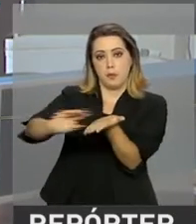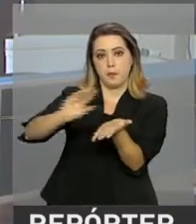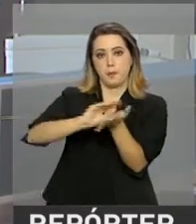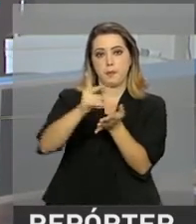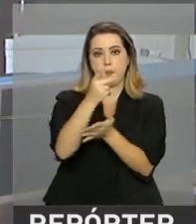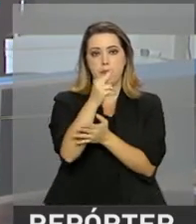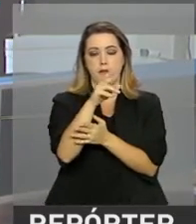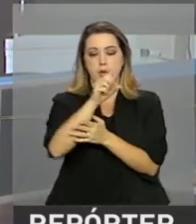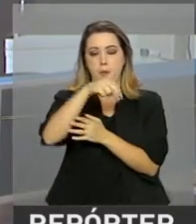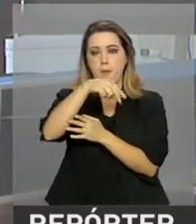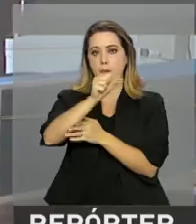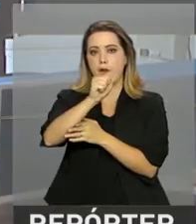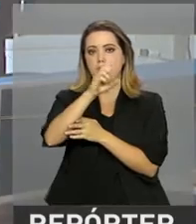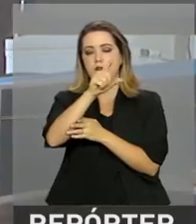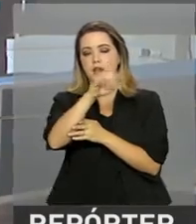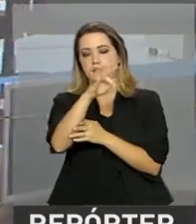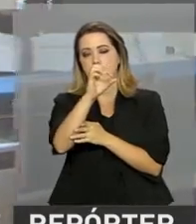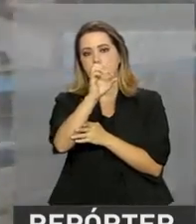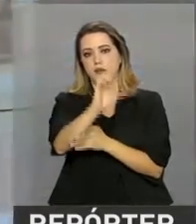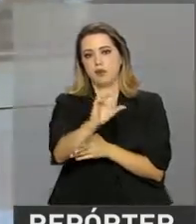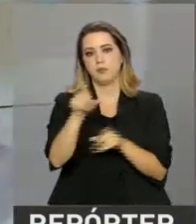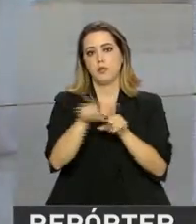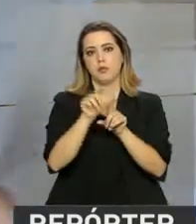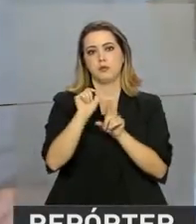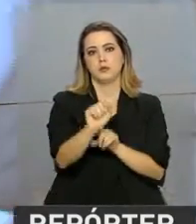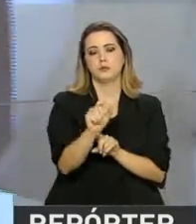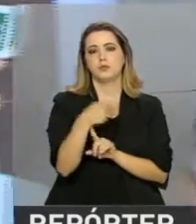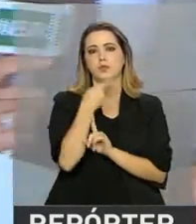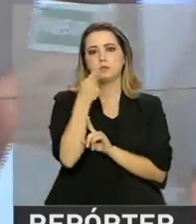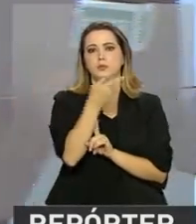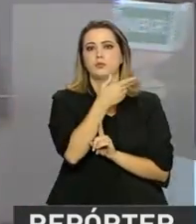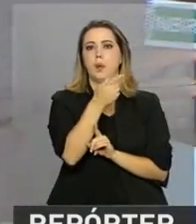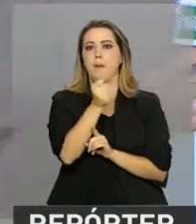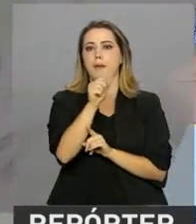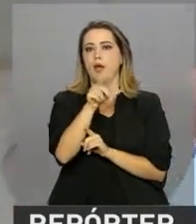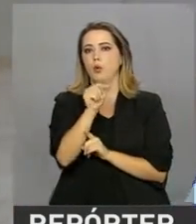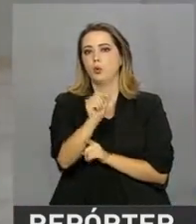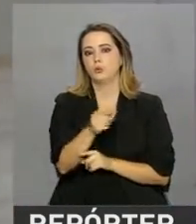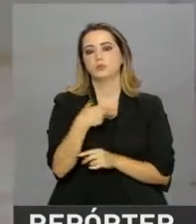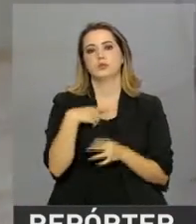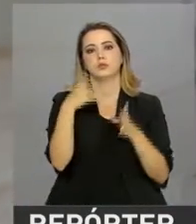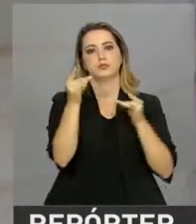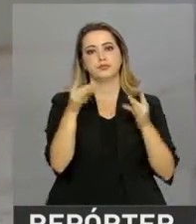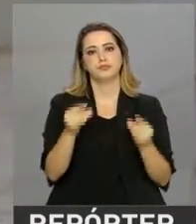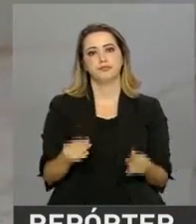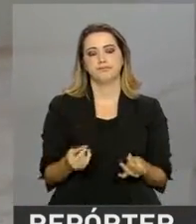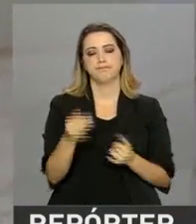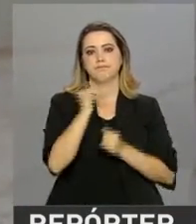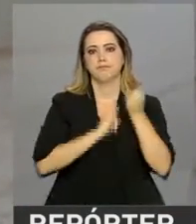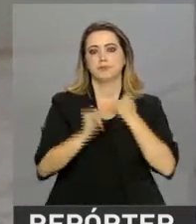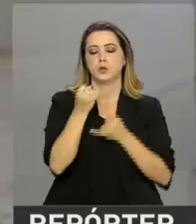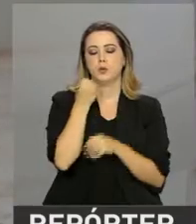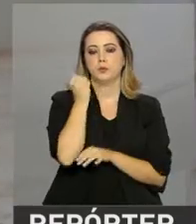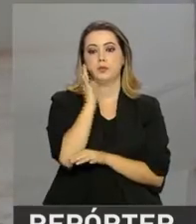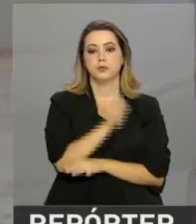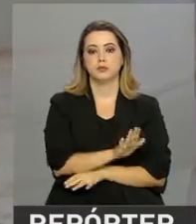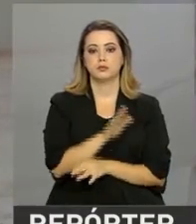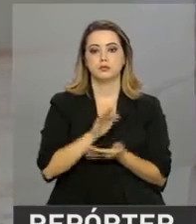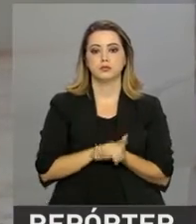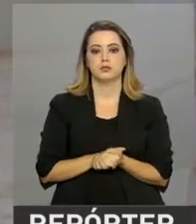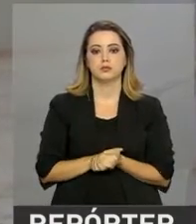ao Ensino Técnico e Emprego. E o repórter Paulo Lasalve, que está aqui comigo na tela já, tem as informações para a gente sobre esse assunto. Boa tarde,